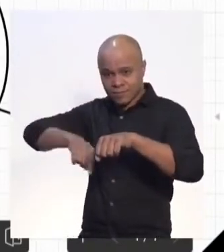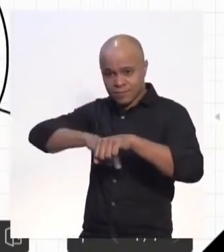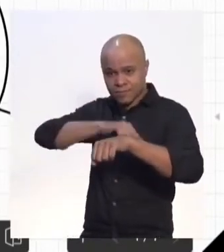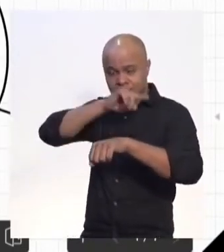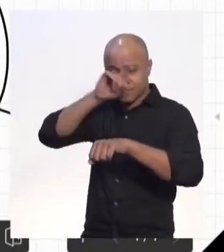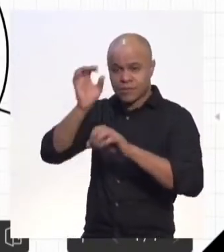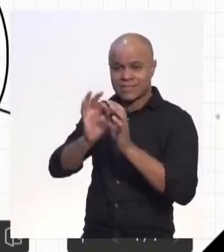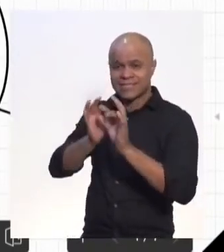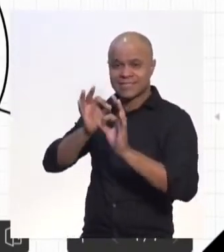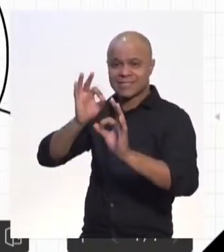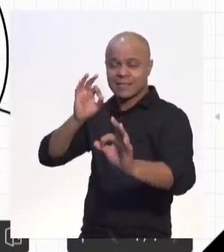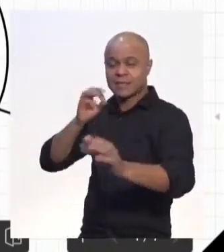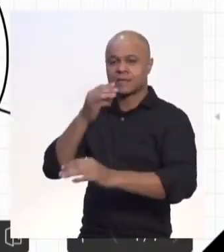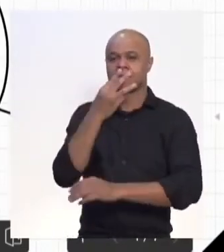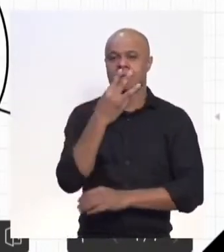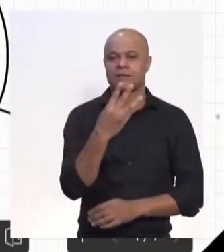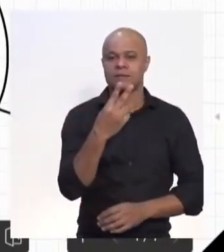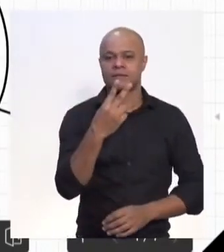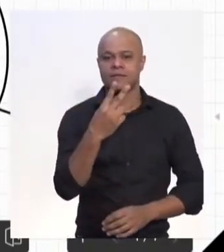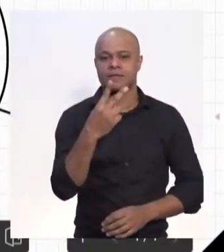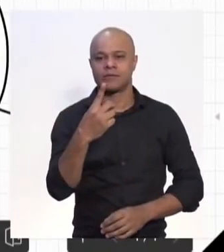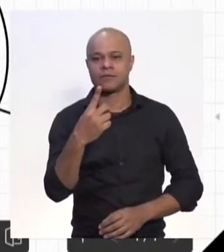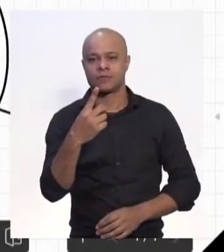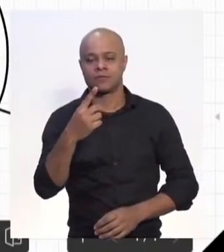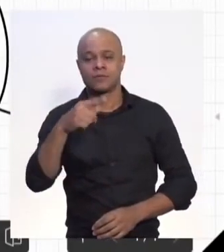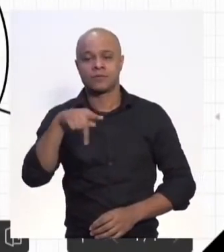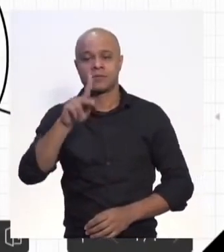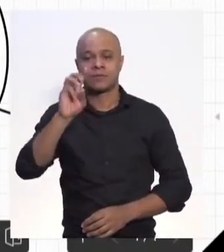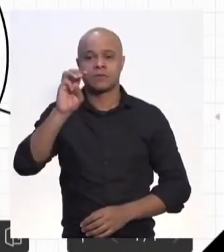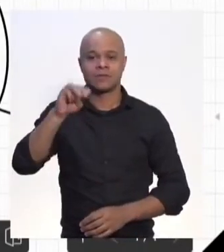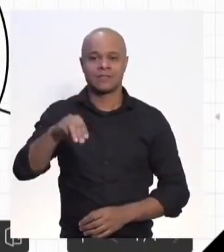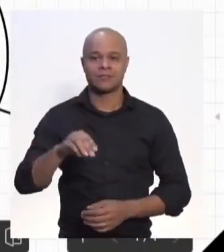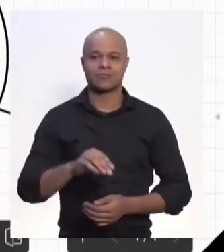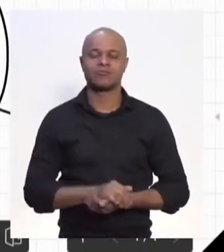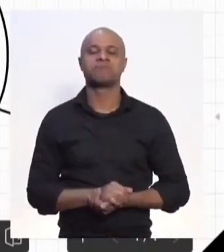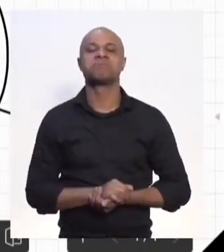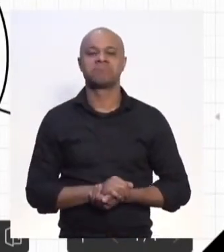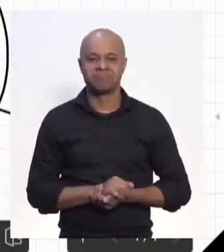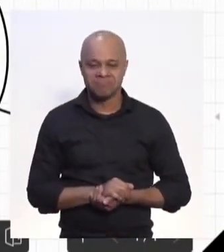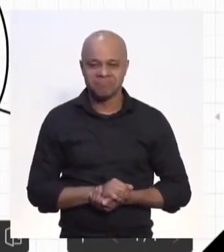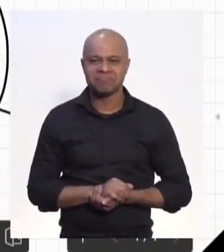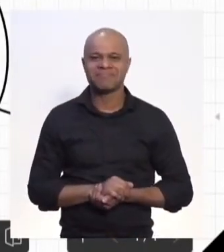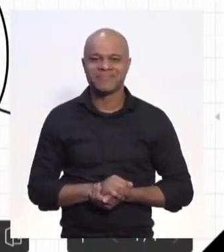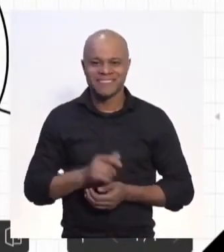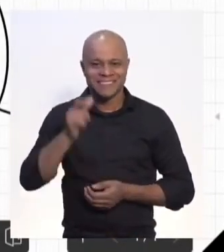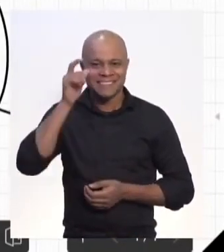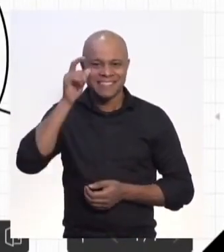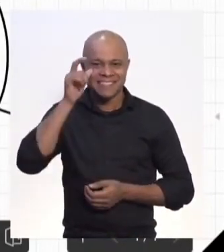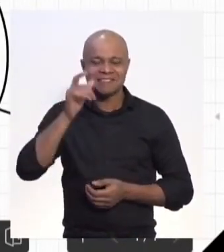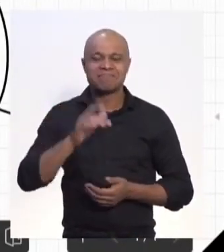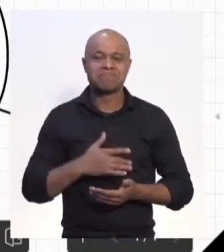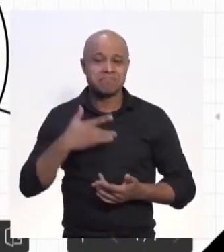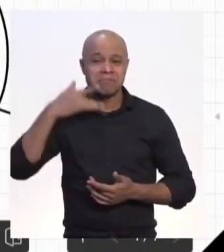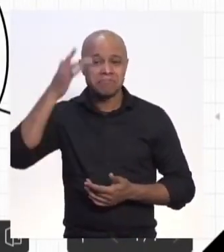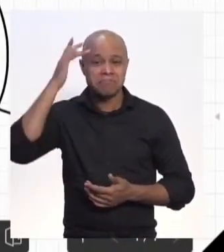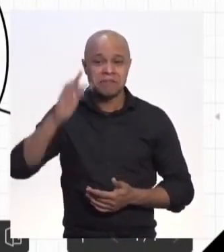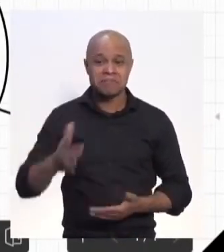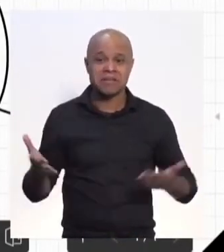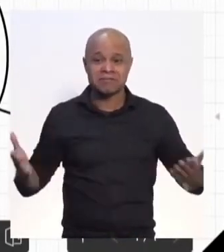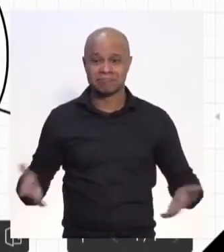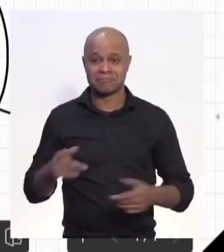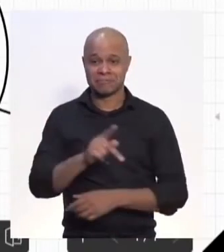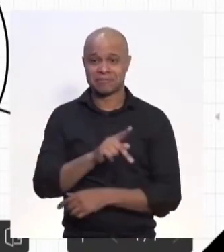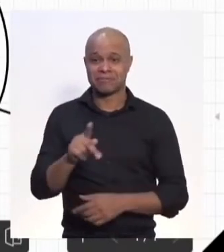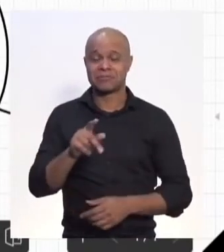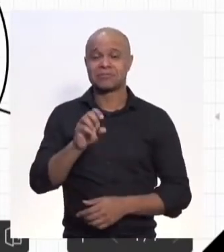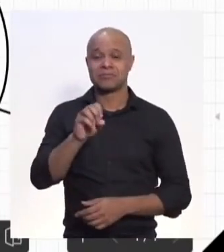de 321 quilômetros. Só uma curiosidade, né? Legal. Nossa, gente, vocês viram? Eu não sabia disso daí, não. É que a gente Professor